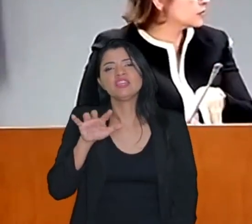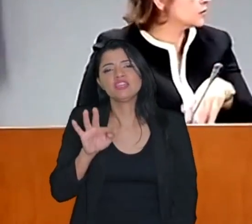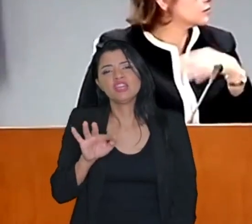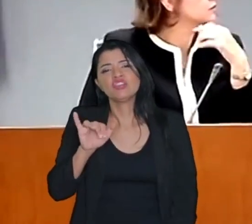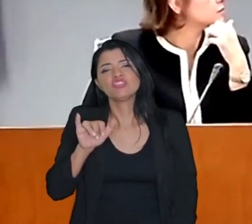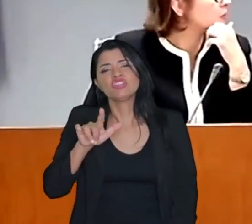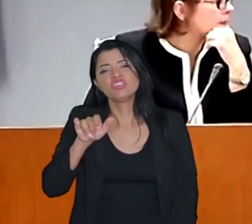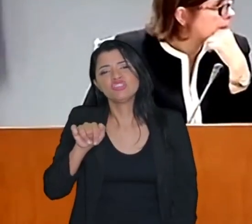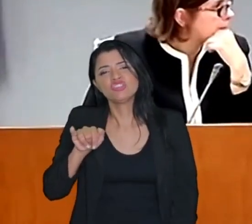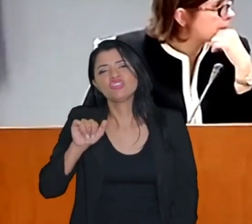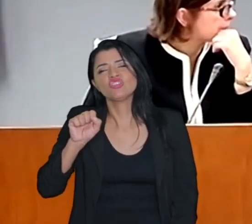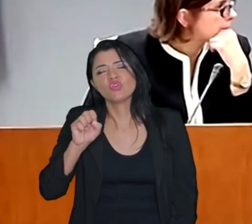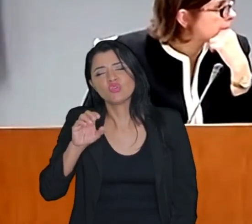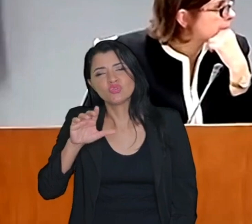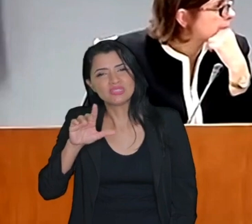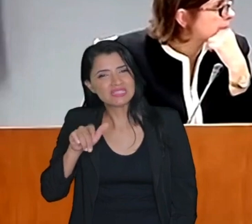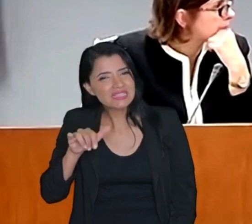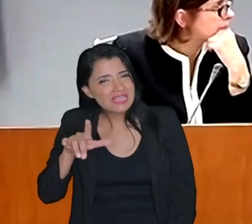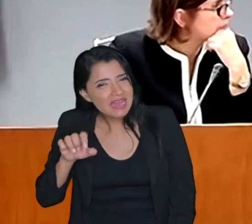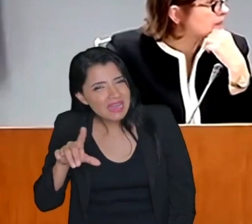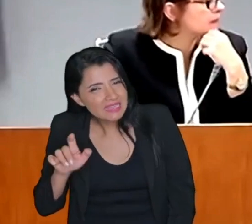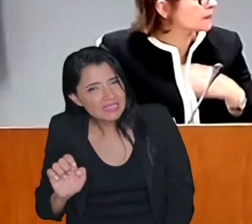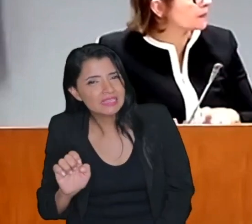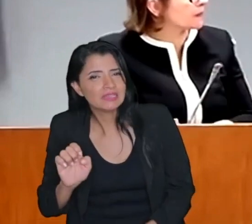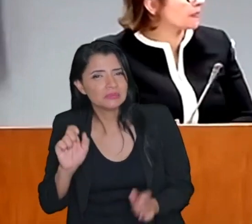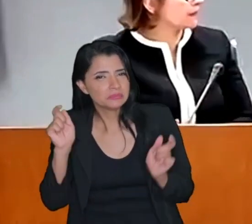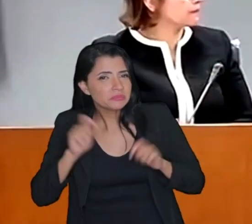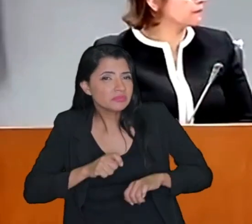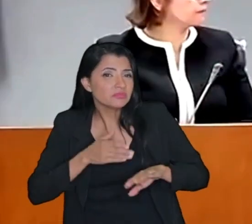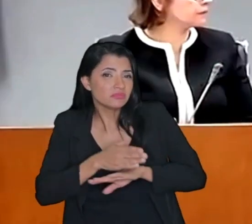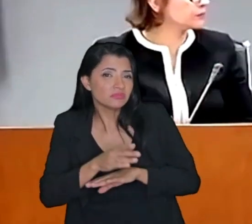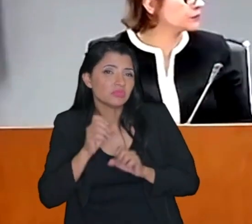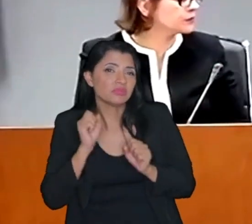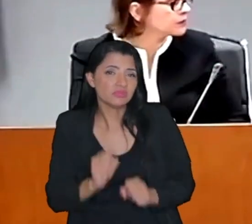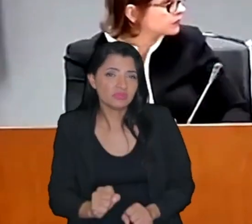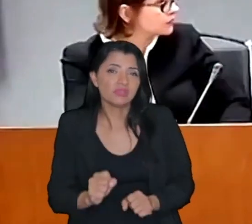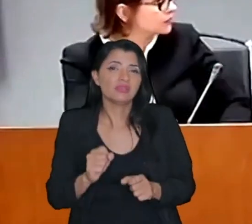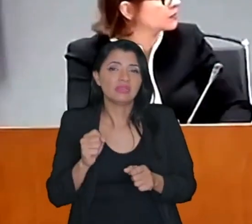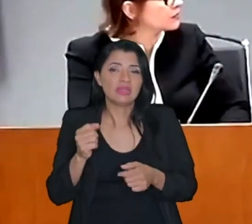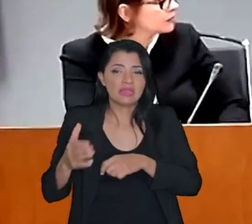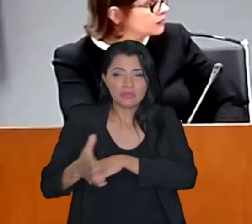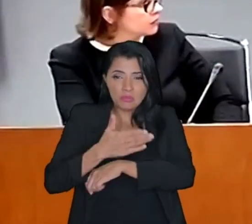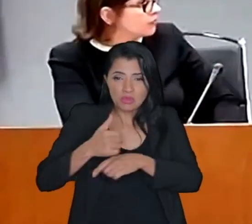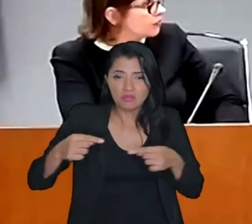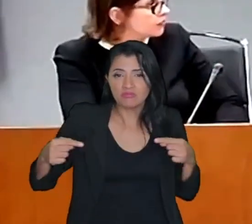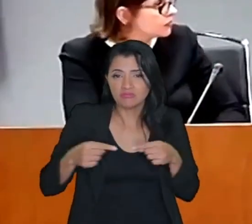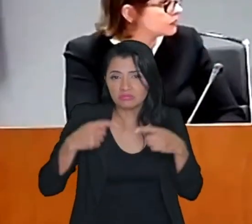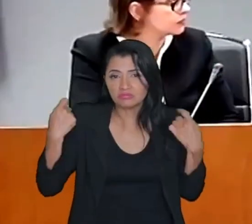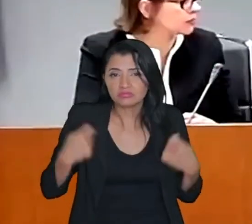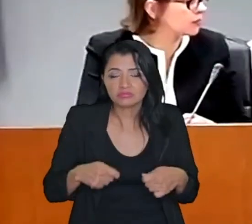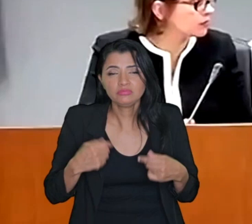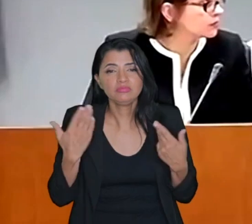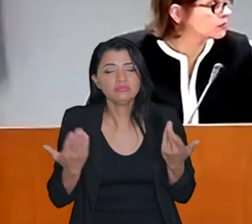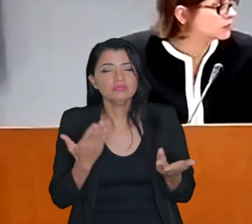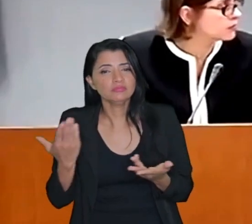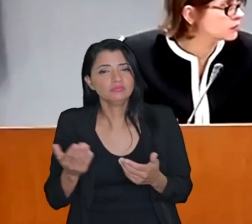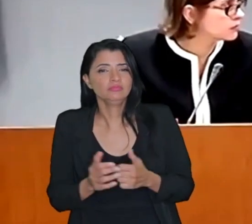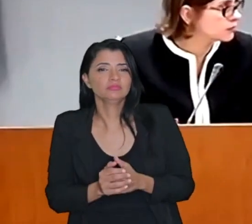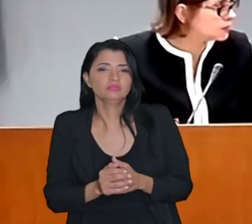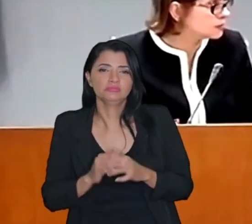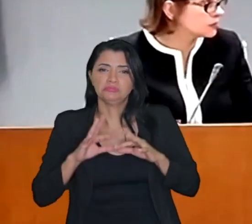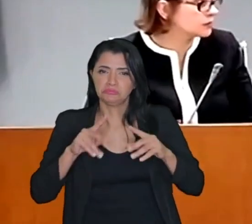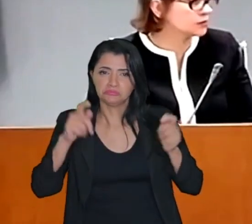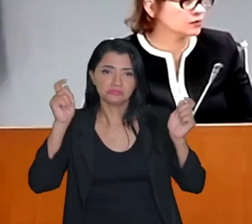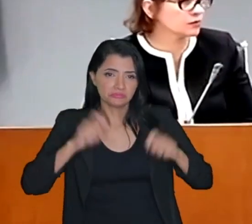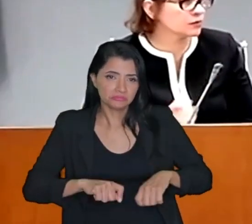litigiosidade. Poderia ser cooperação direta, teria que ser por EMILAT, tem que ser diplomática. Isso